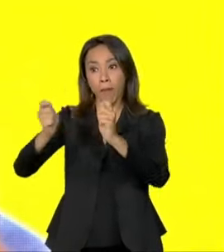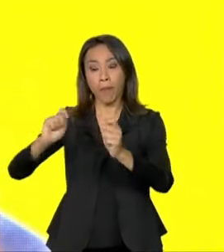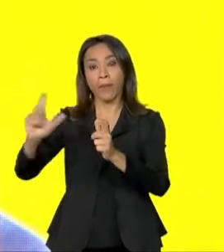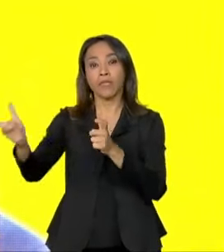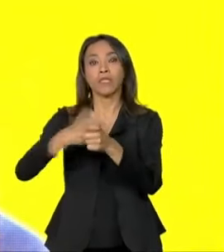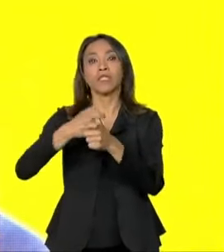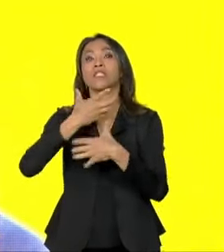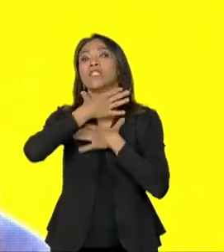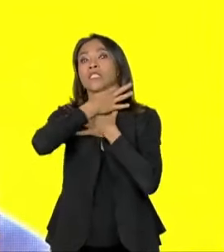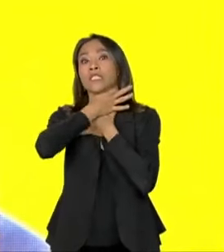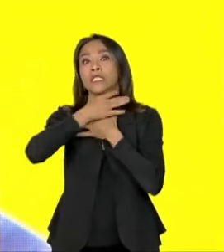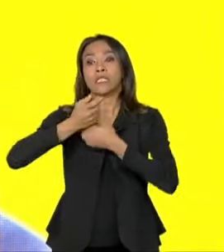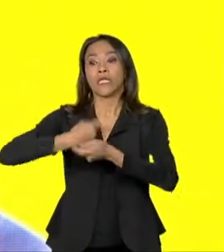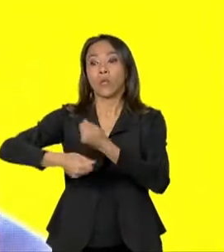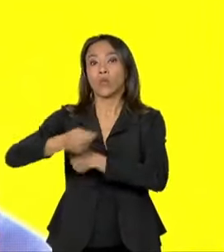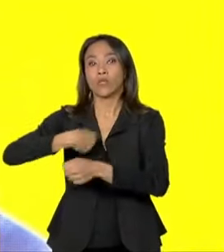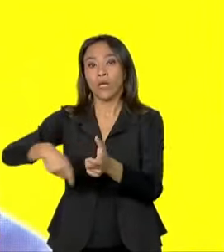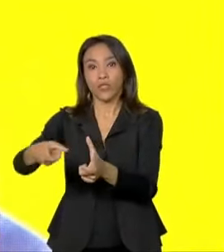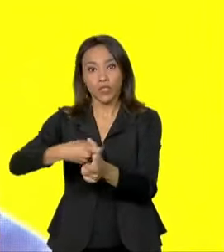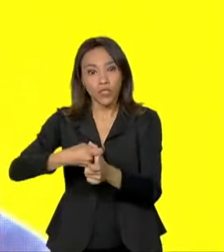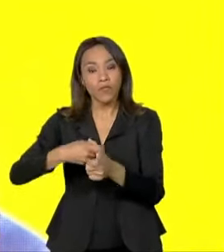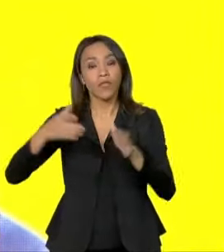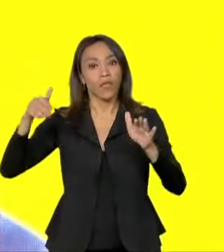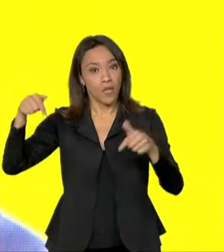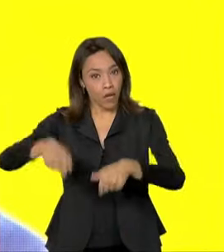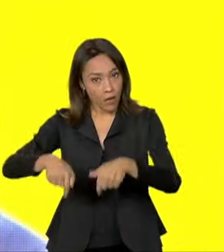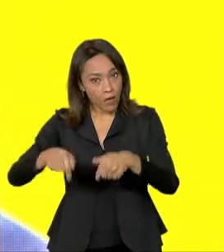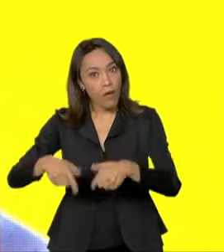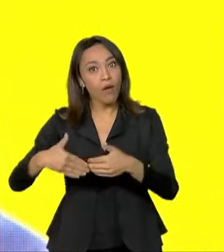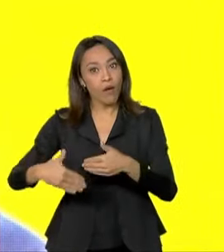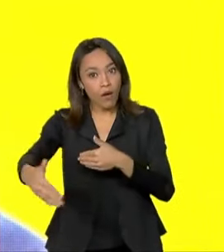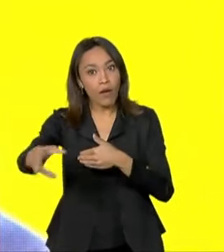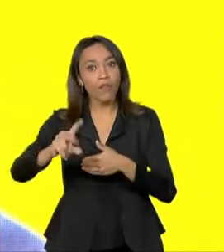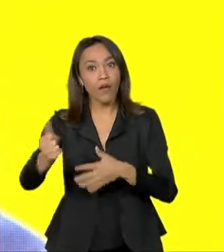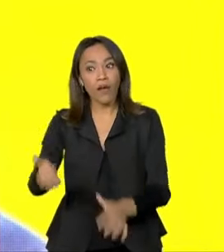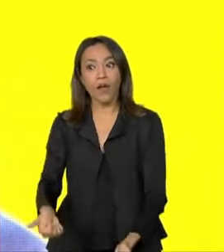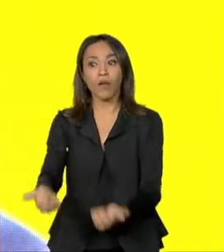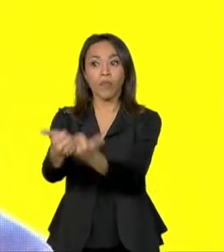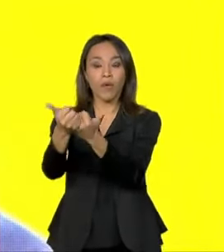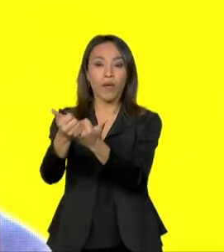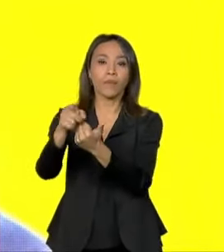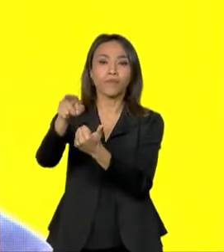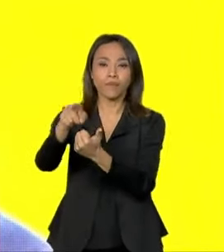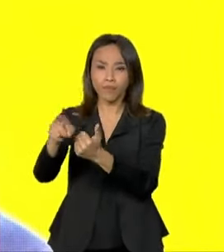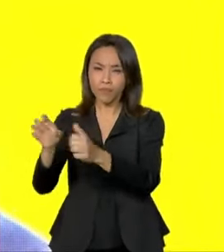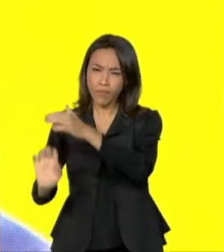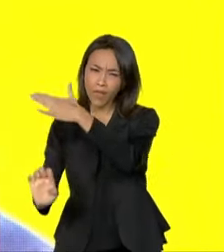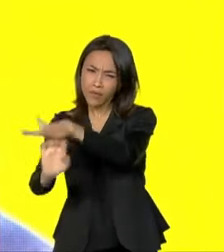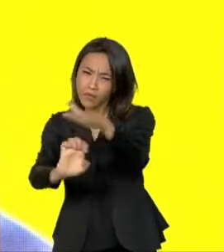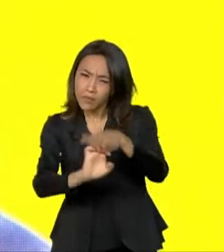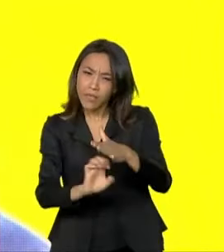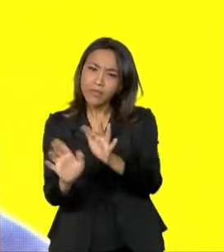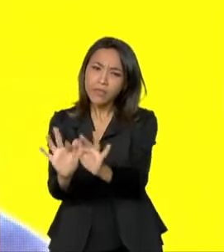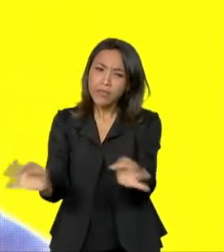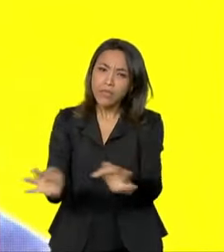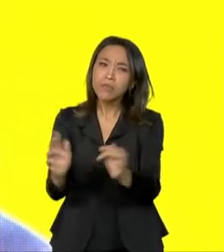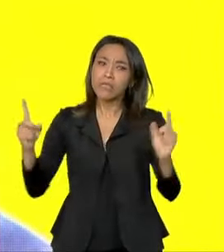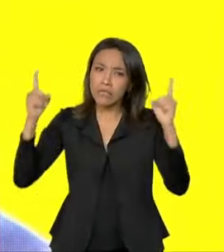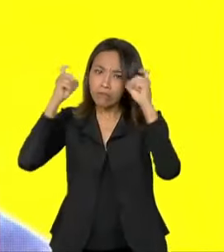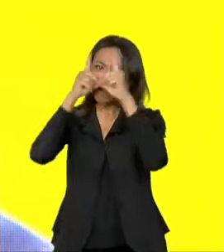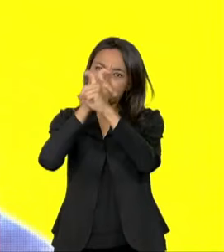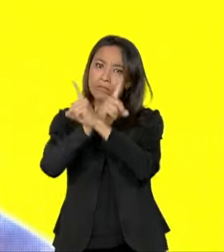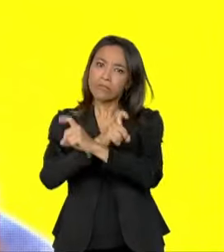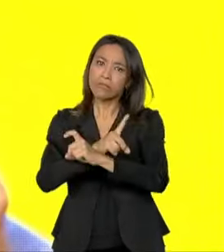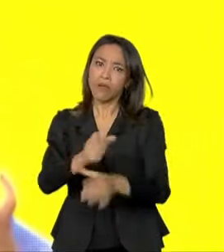14 milhões de brasileiros e agora vai fazer a diferença para os microempreendedores que estão enfrentando dificuldades. Observando as